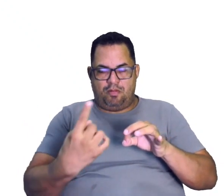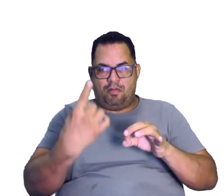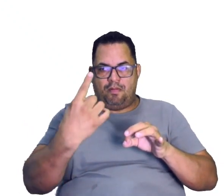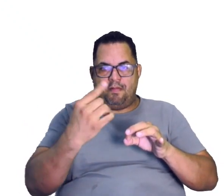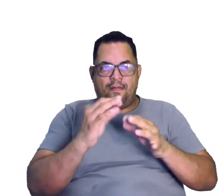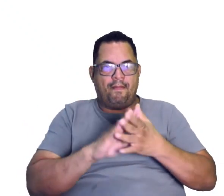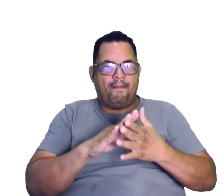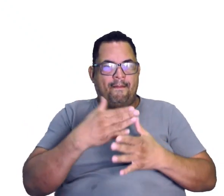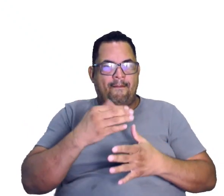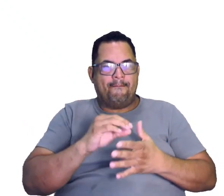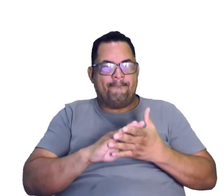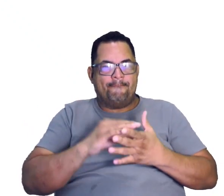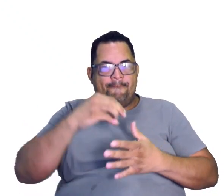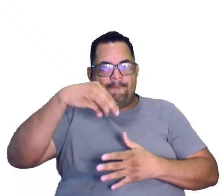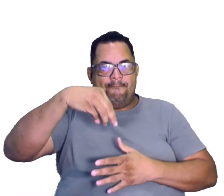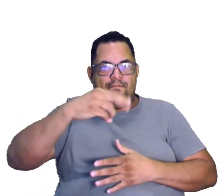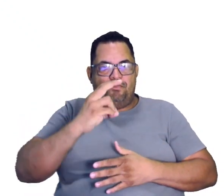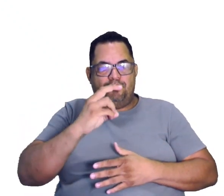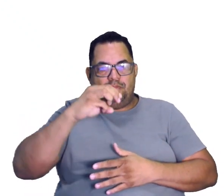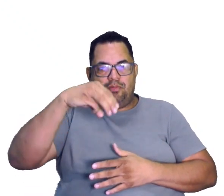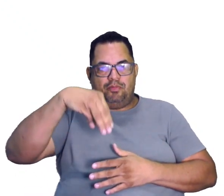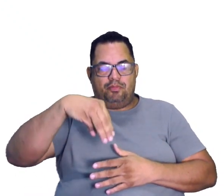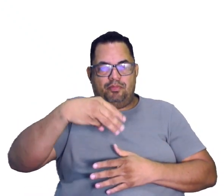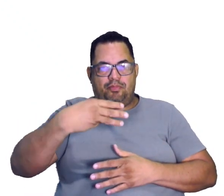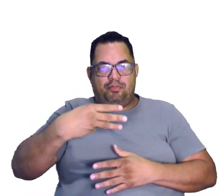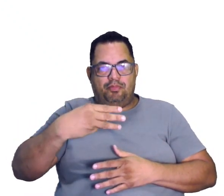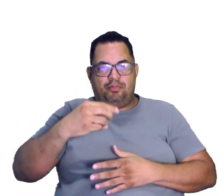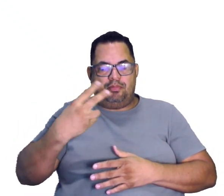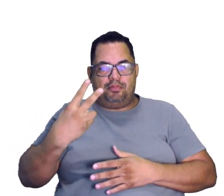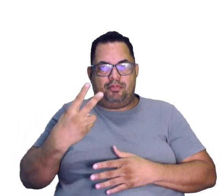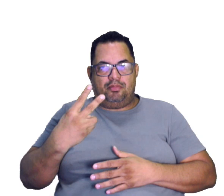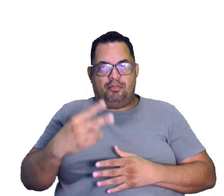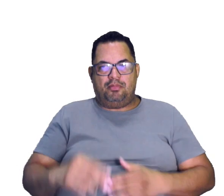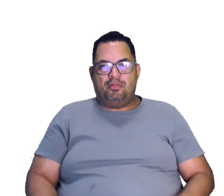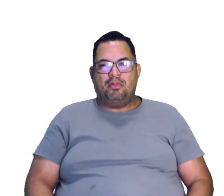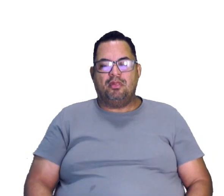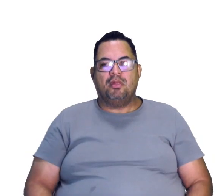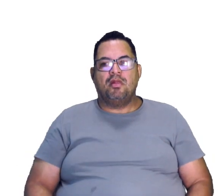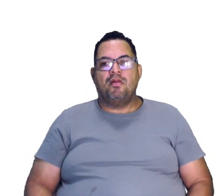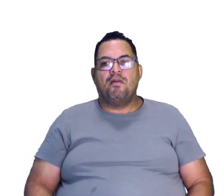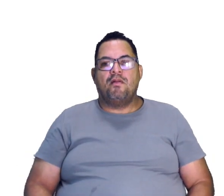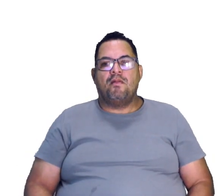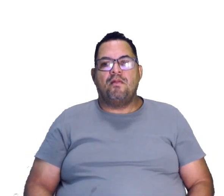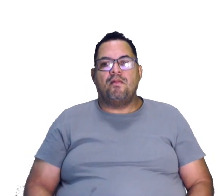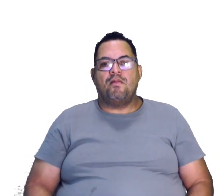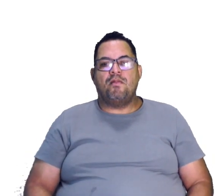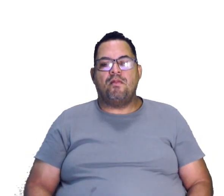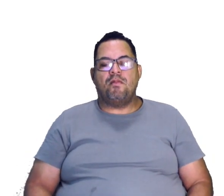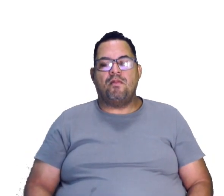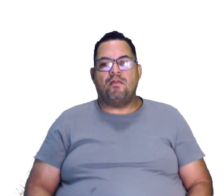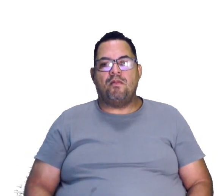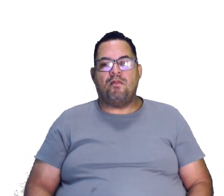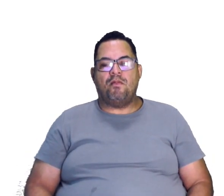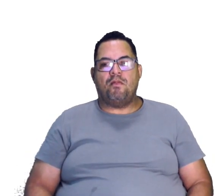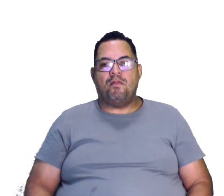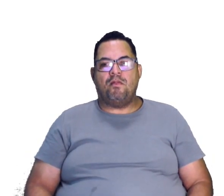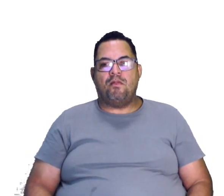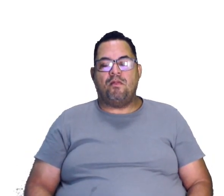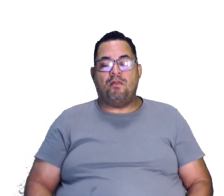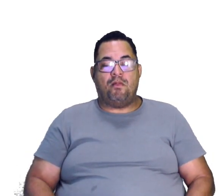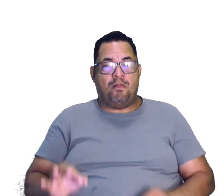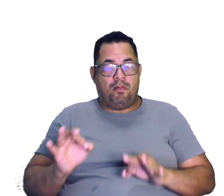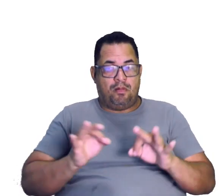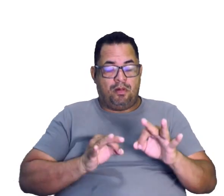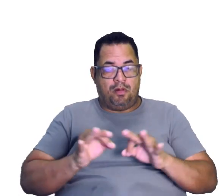são em metros. 5 metros, 3 metros e 2 metros. Nesta